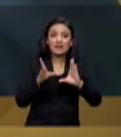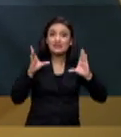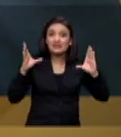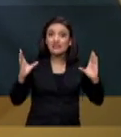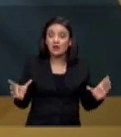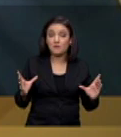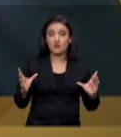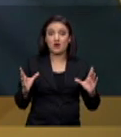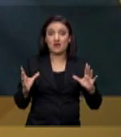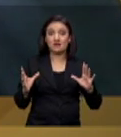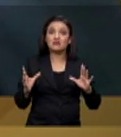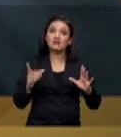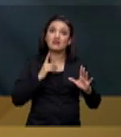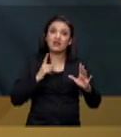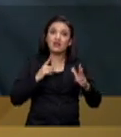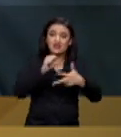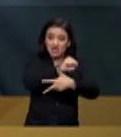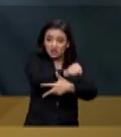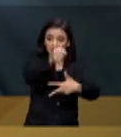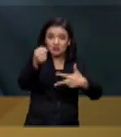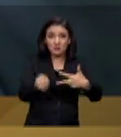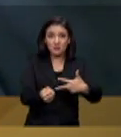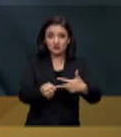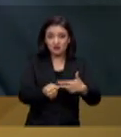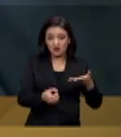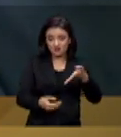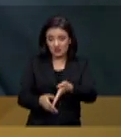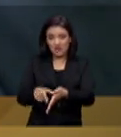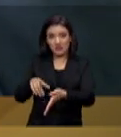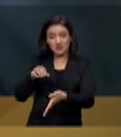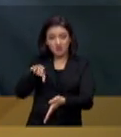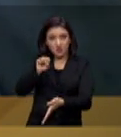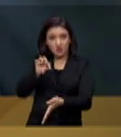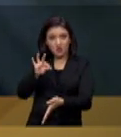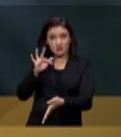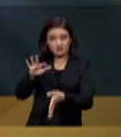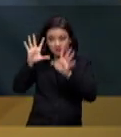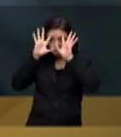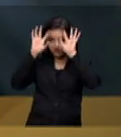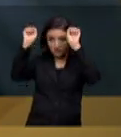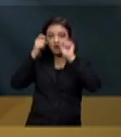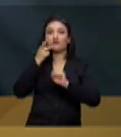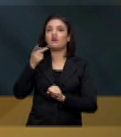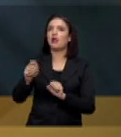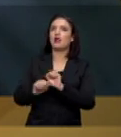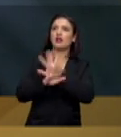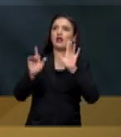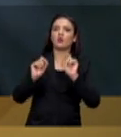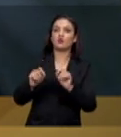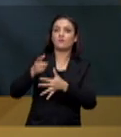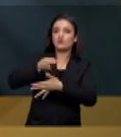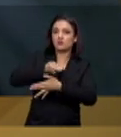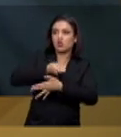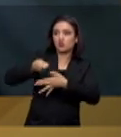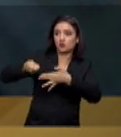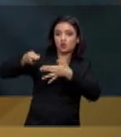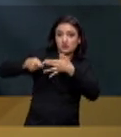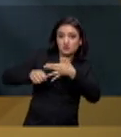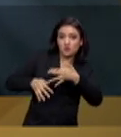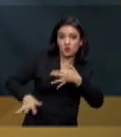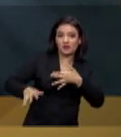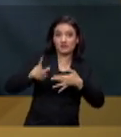poderes, vem a Corte Constitucional dizer com clareza se a sua jurisprudência de que a instalação